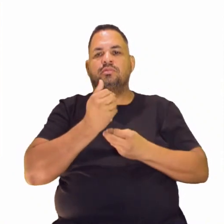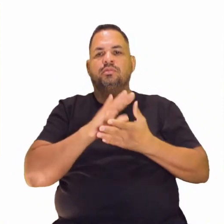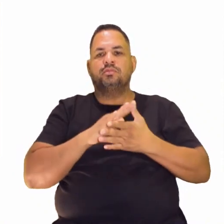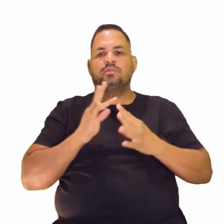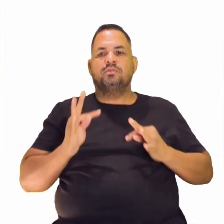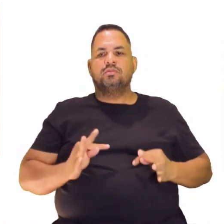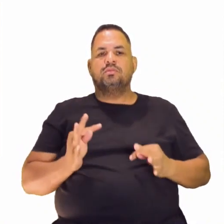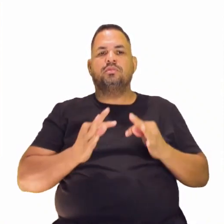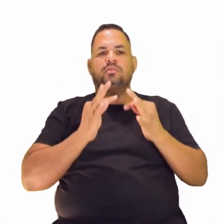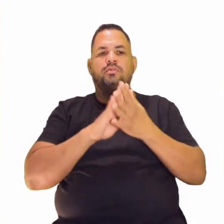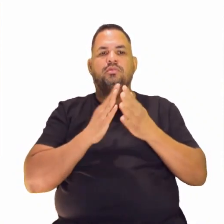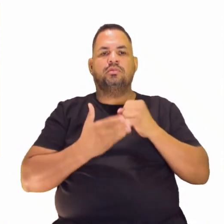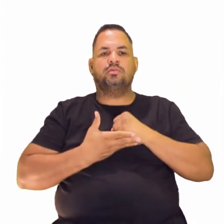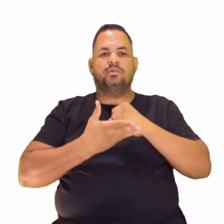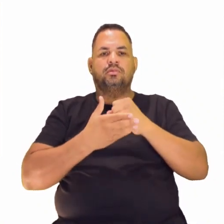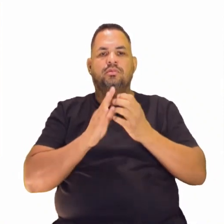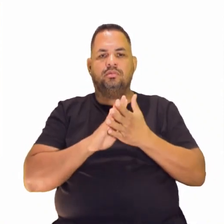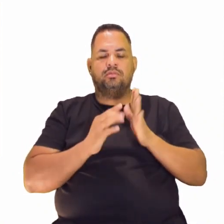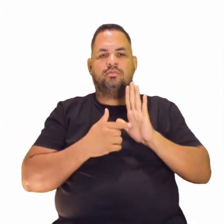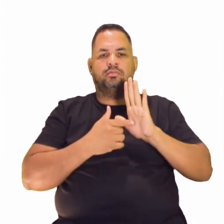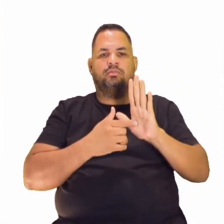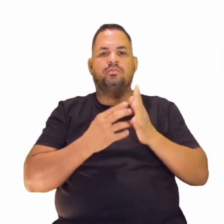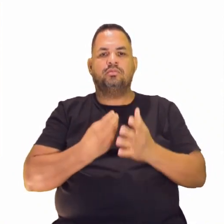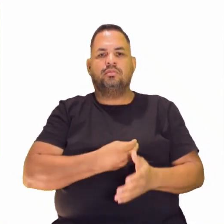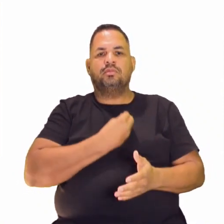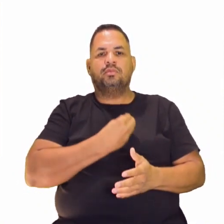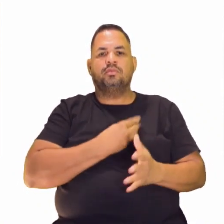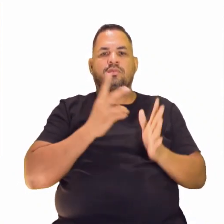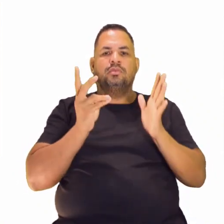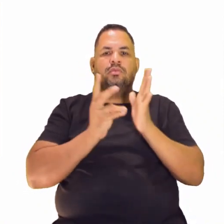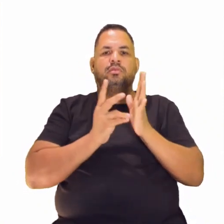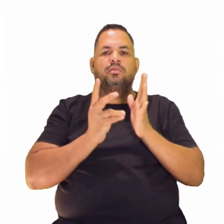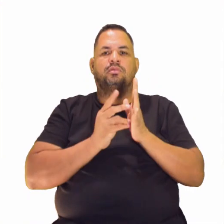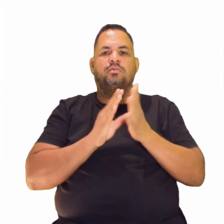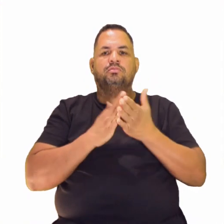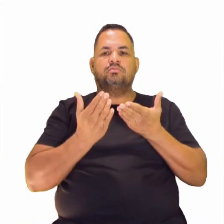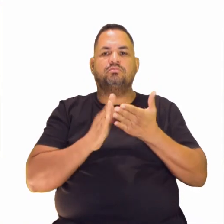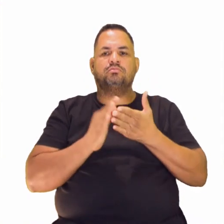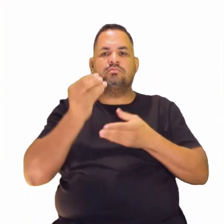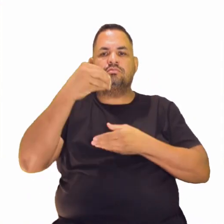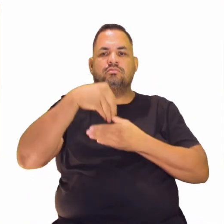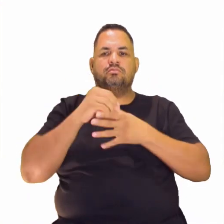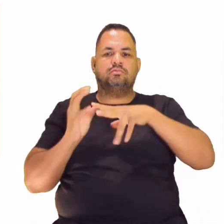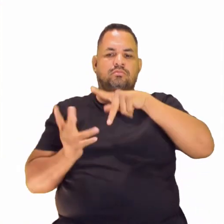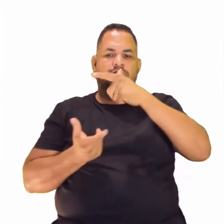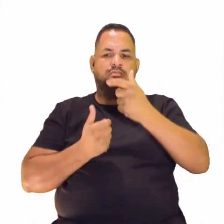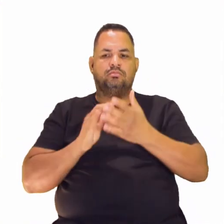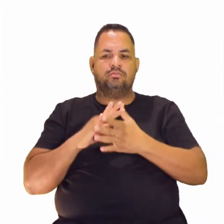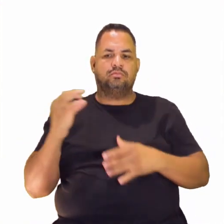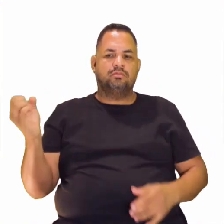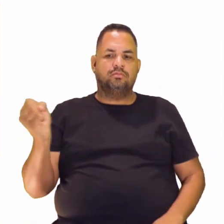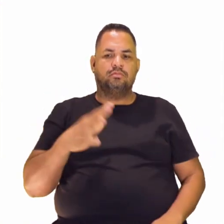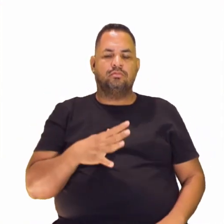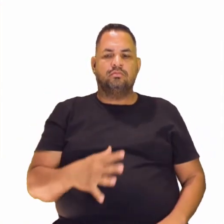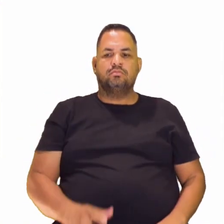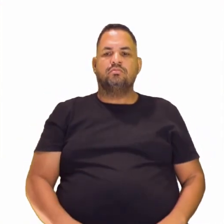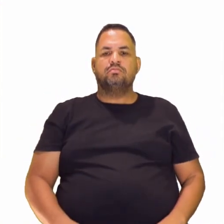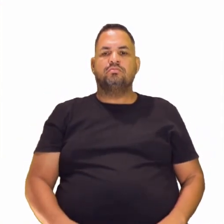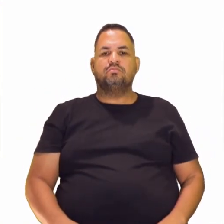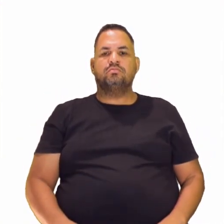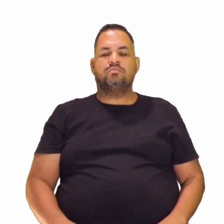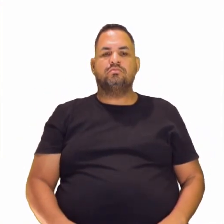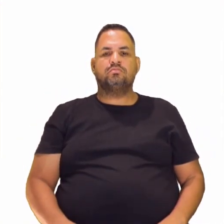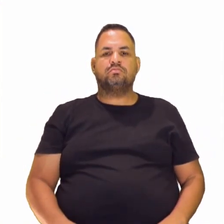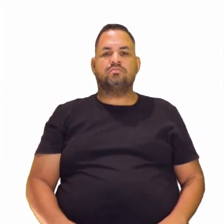suportes, abordando vivências indígenas como parte do mundo contemporâneo, né?